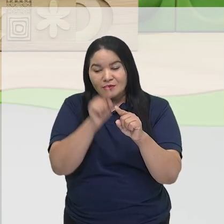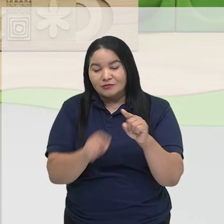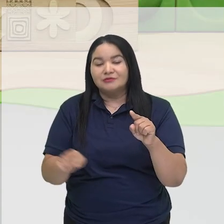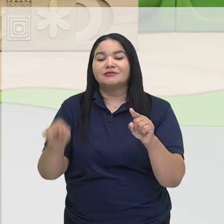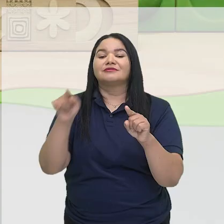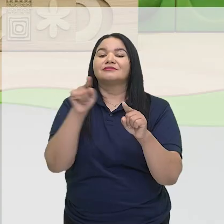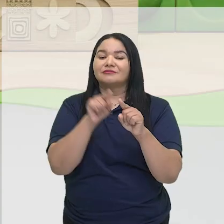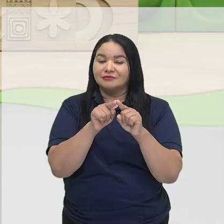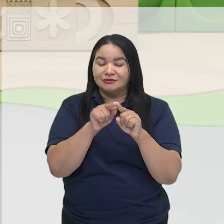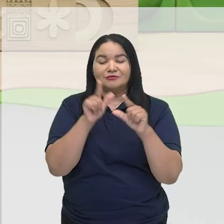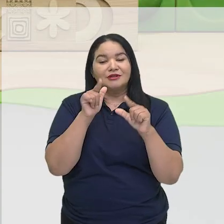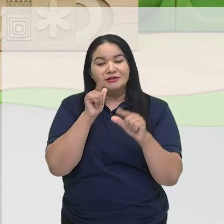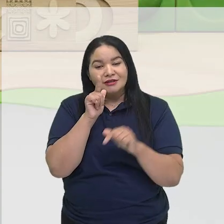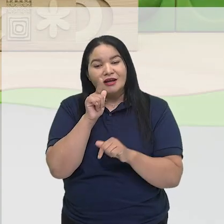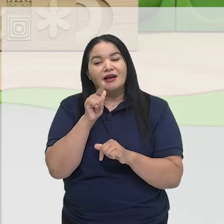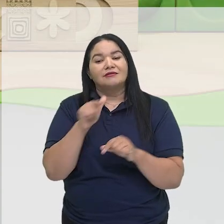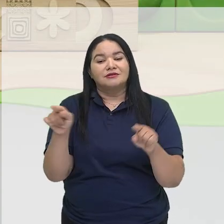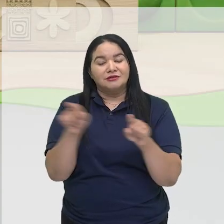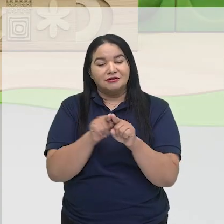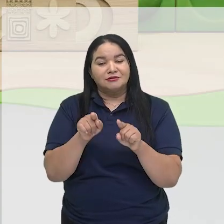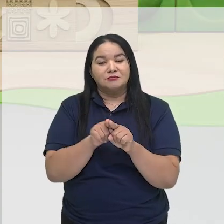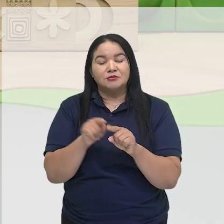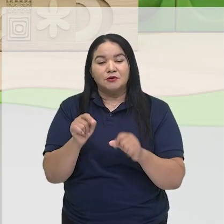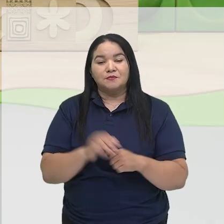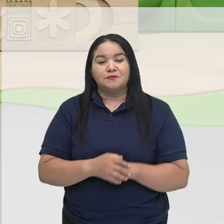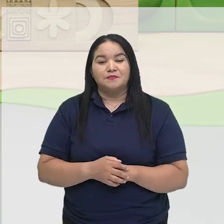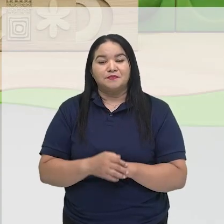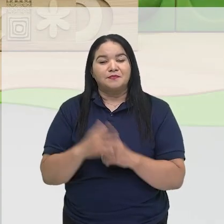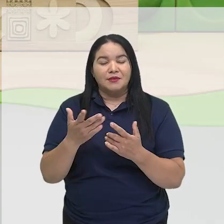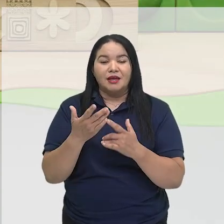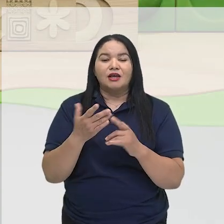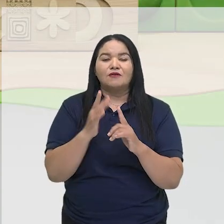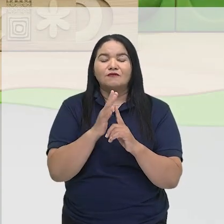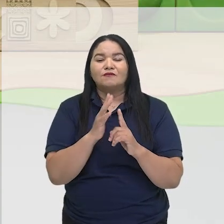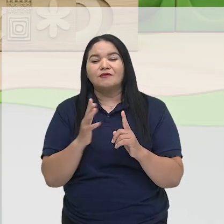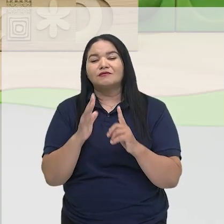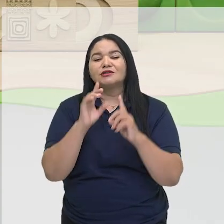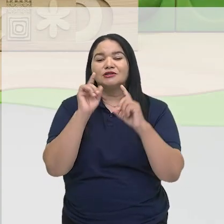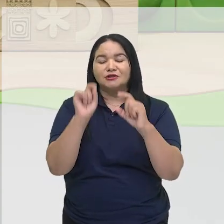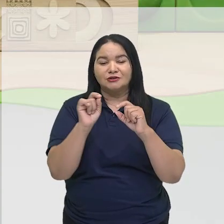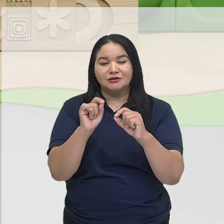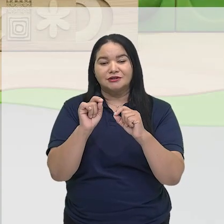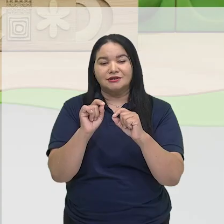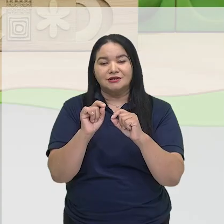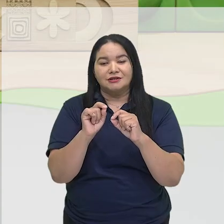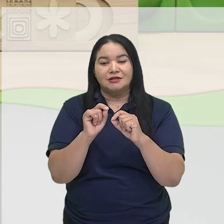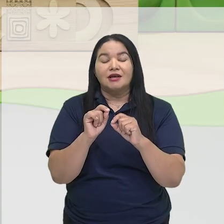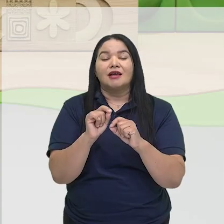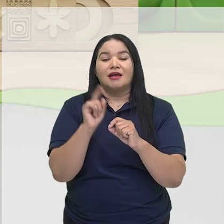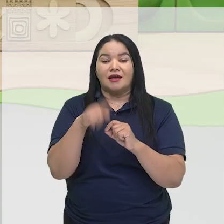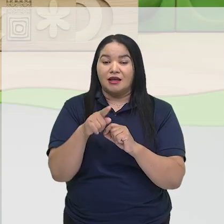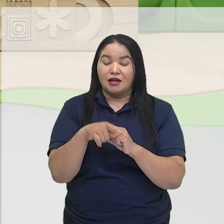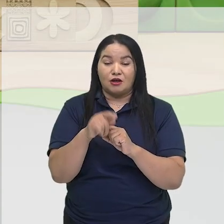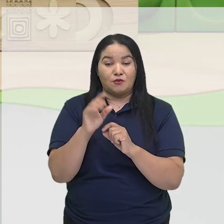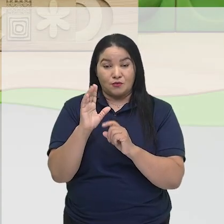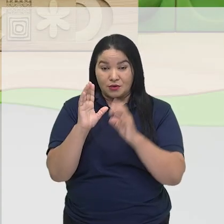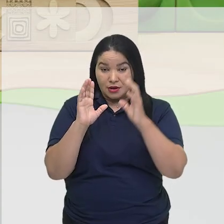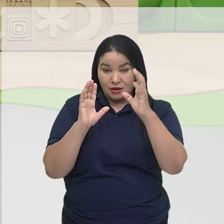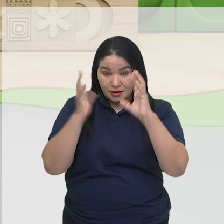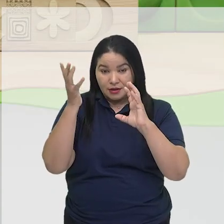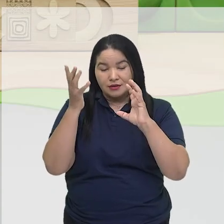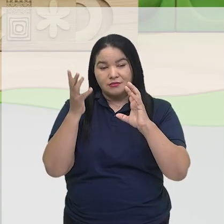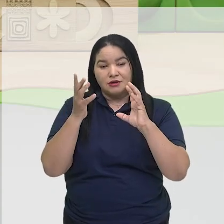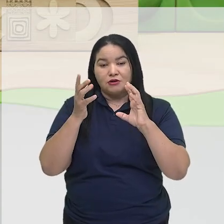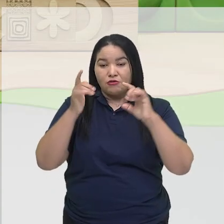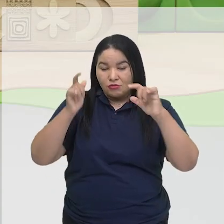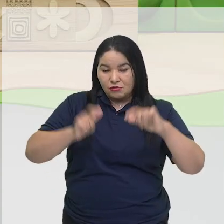águas, certo? E esse ciclo das águas vão refletir aonde? No clima. Não só